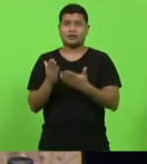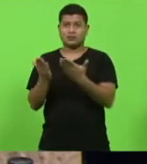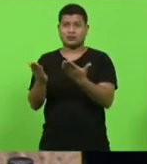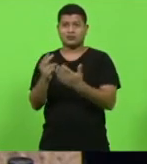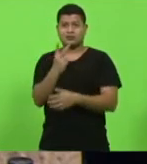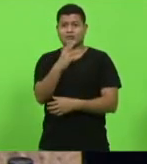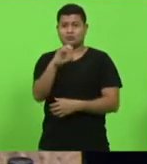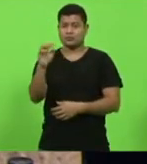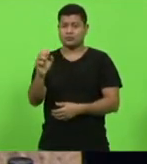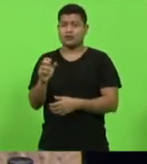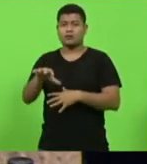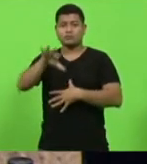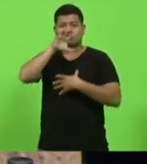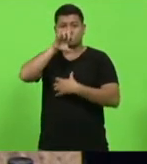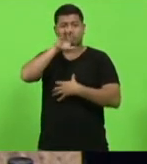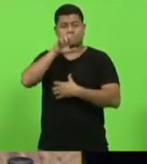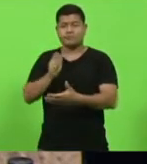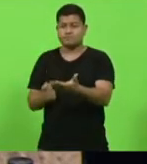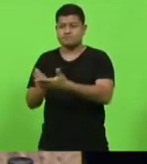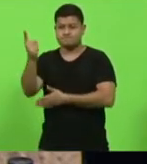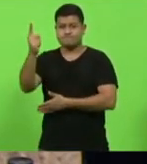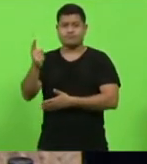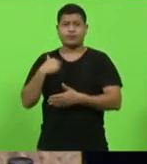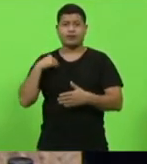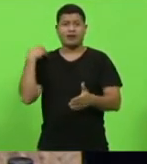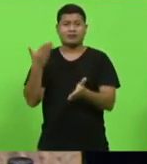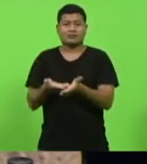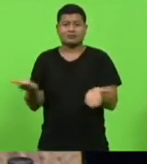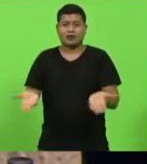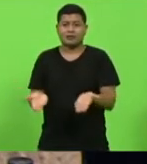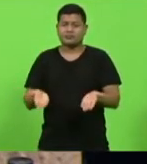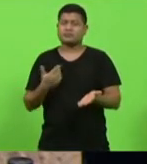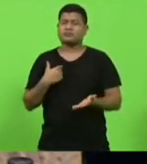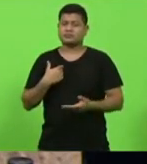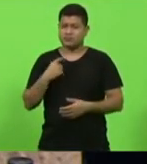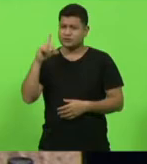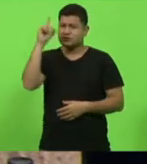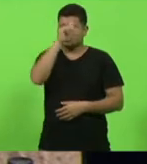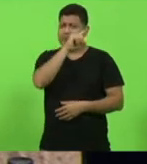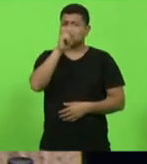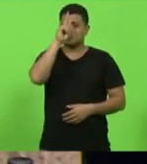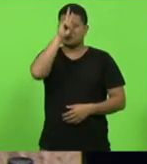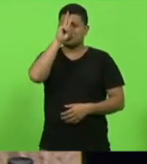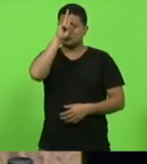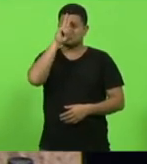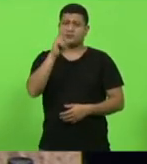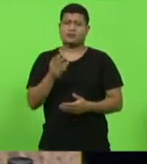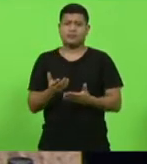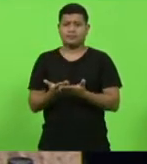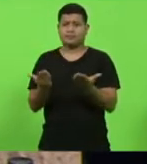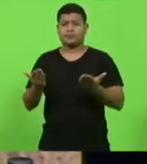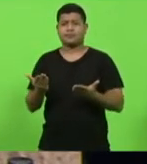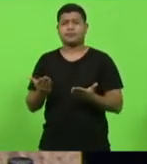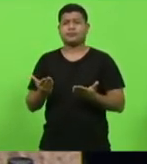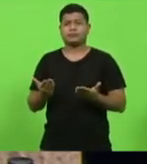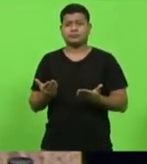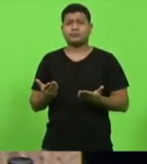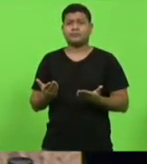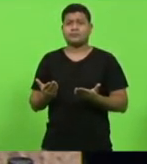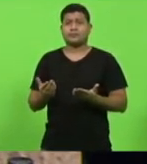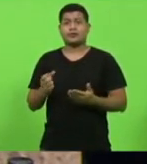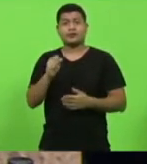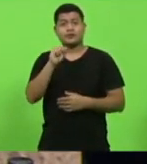compra dos 200 respiradores que foi até hoje a uma marca muito difícil da gente de e se